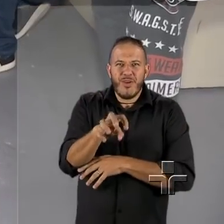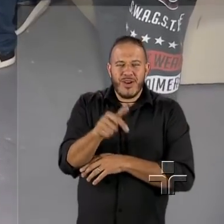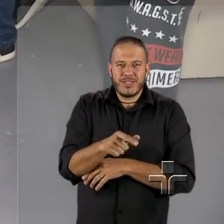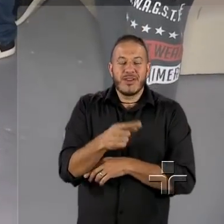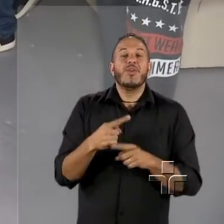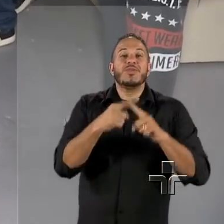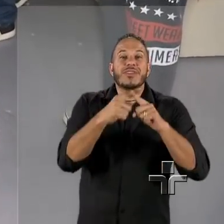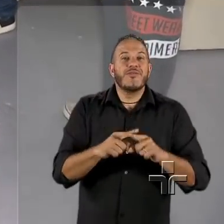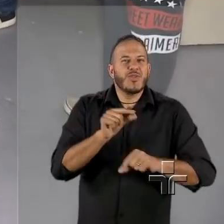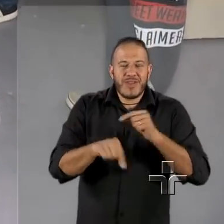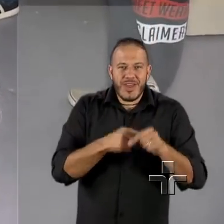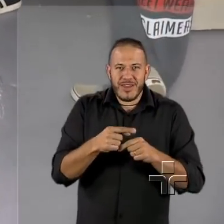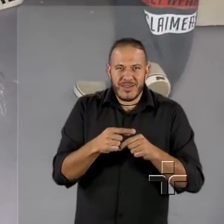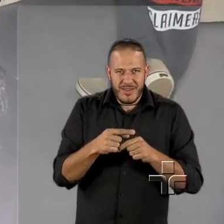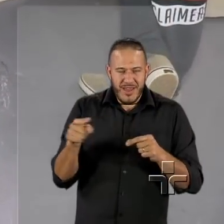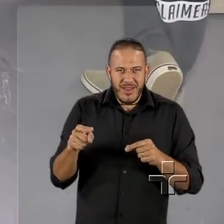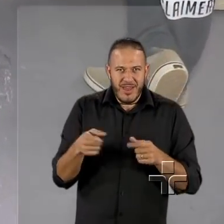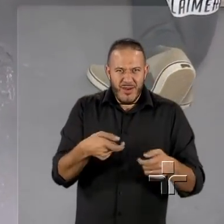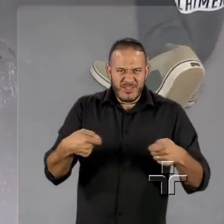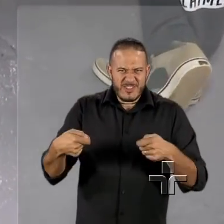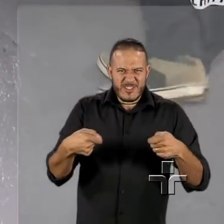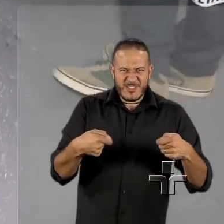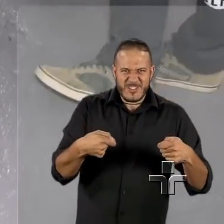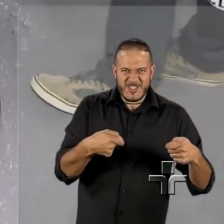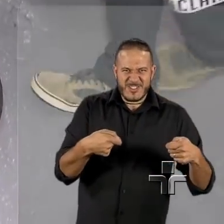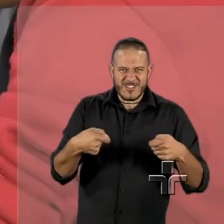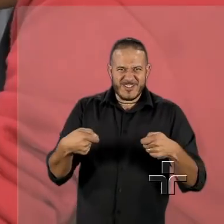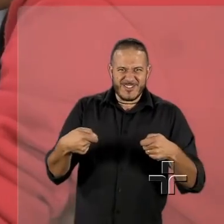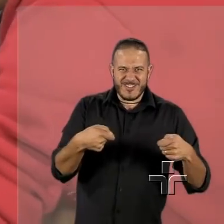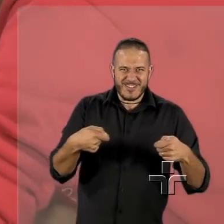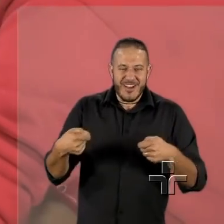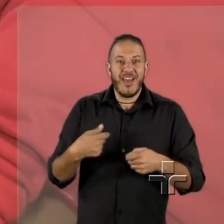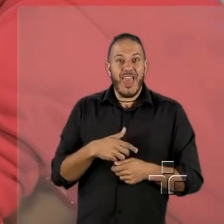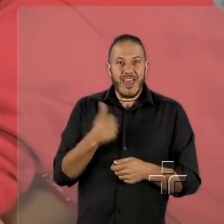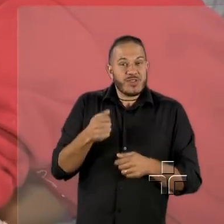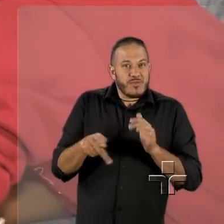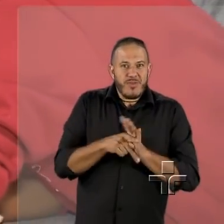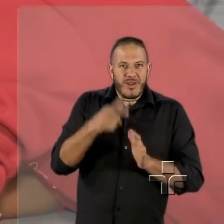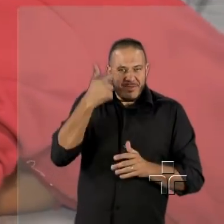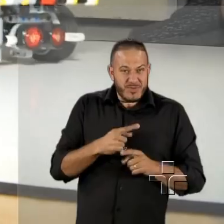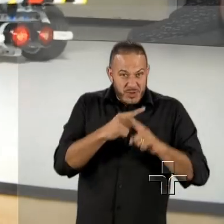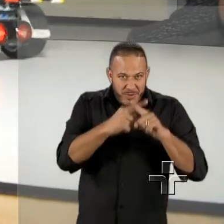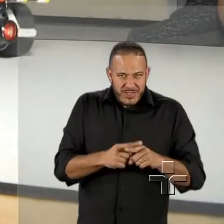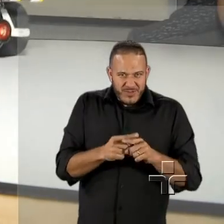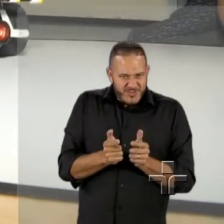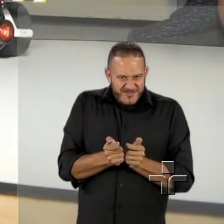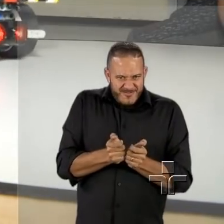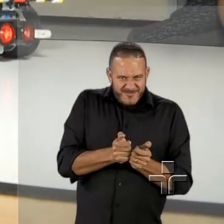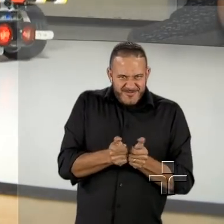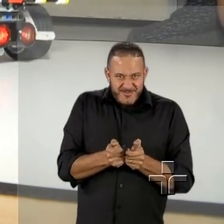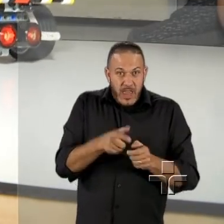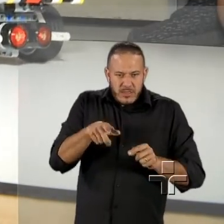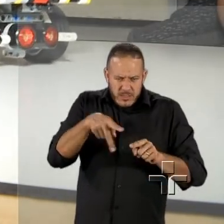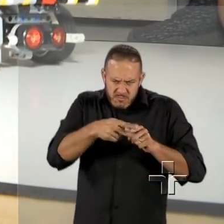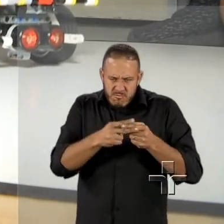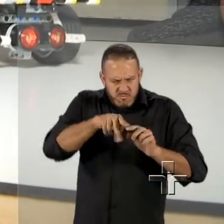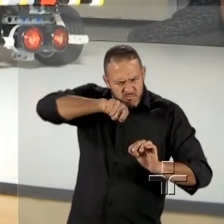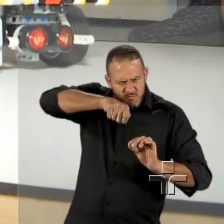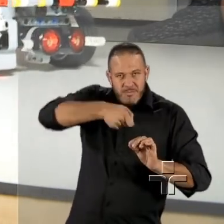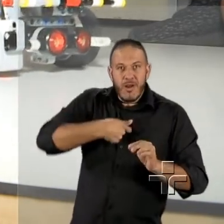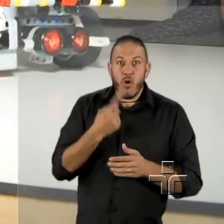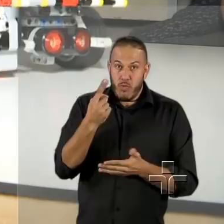tão benevolentes e compreensivos, por que não acabar com as fronteiras de todos os países e deixar qualquer um entrar e